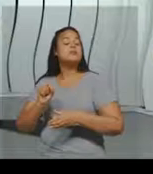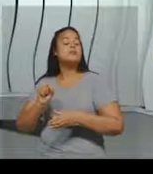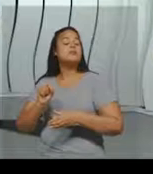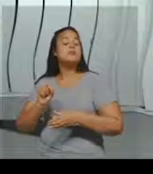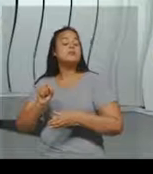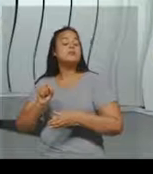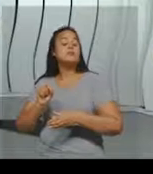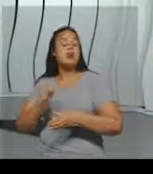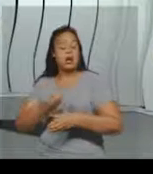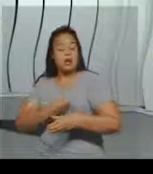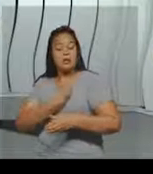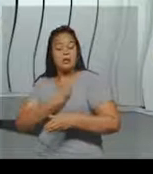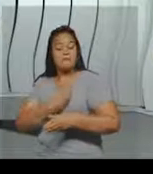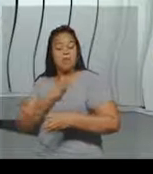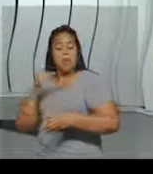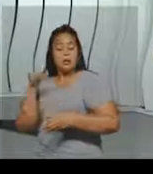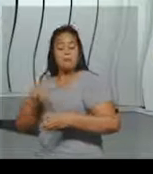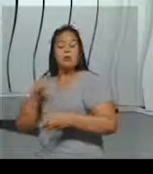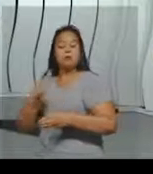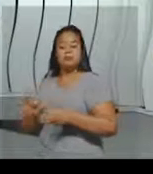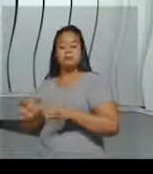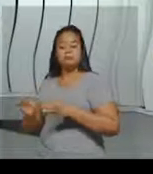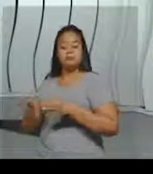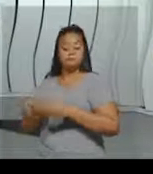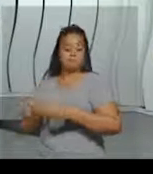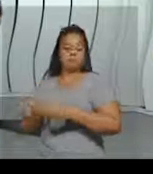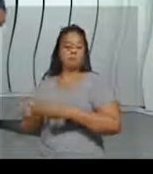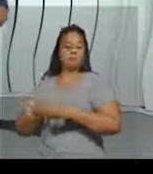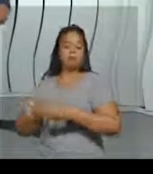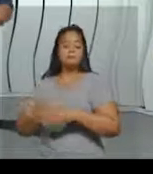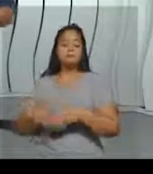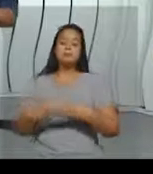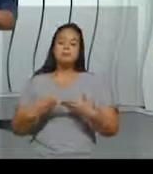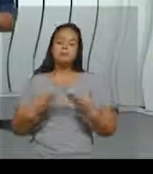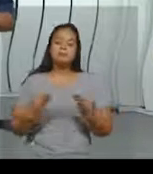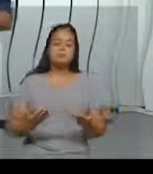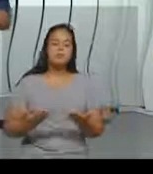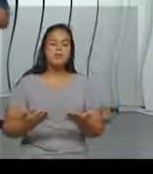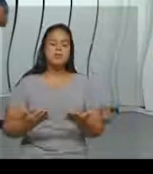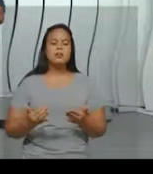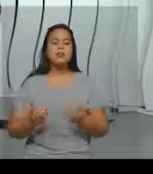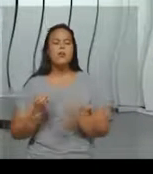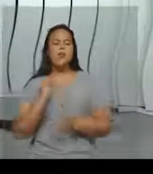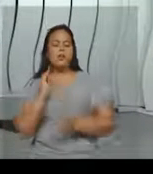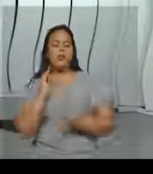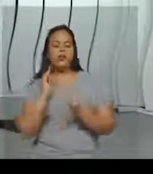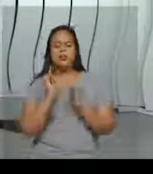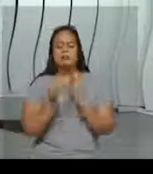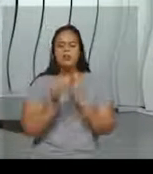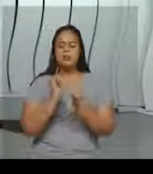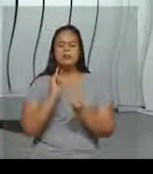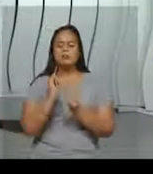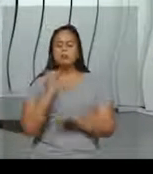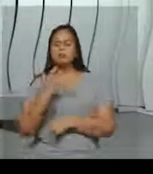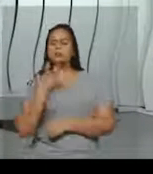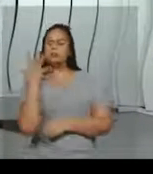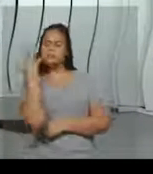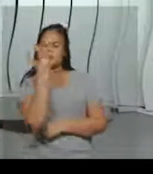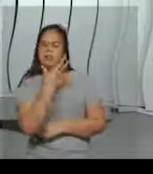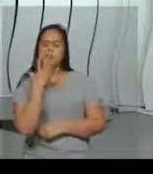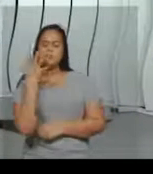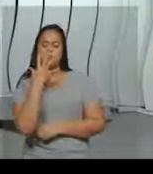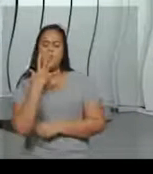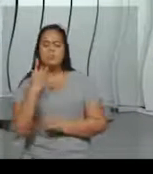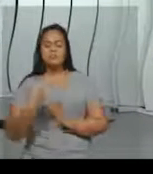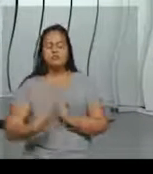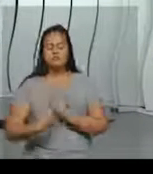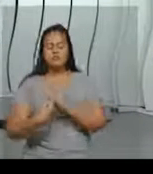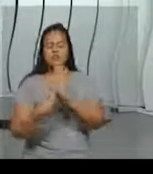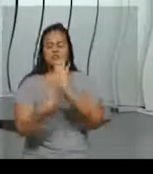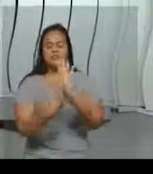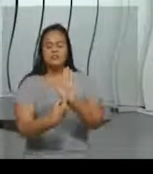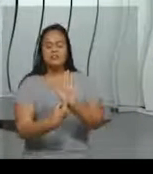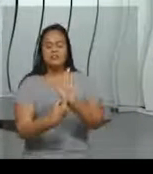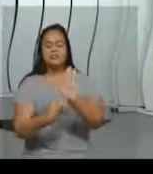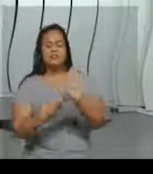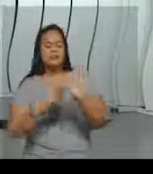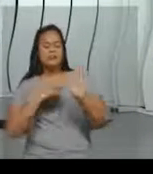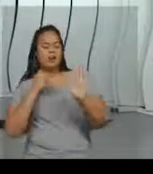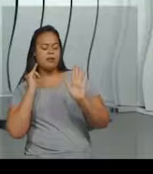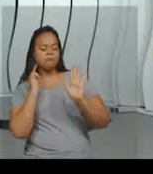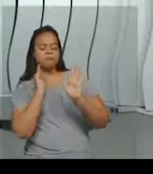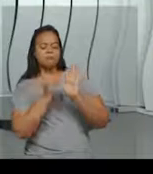que habitam ali naquele local. Então, as narrativas, as músicas que vão aparecer vão